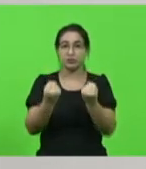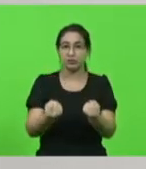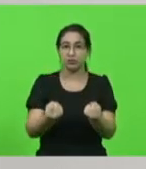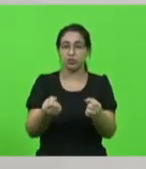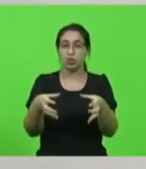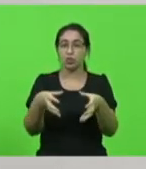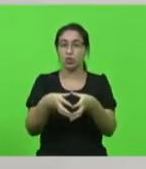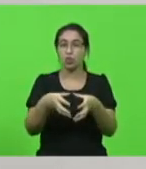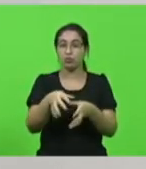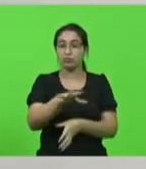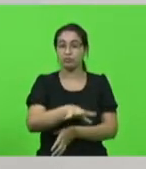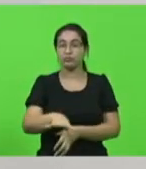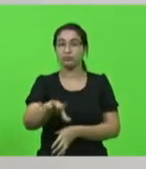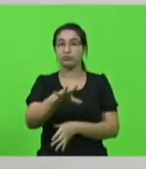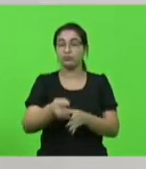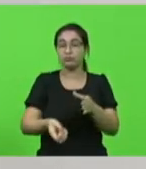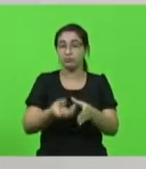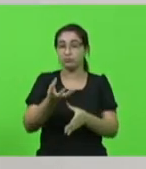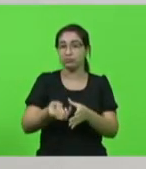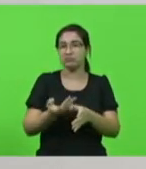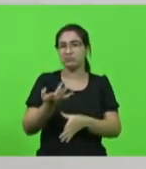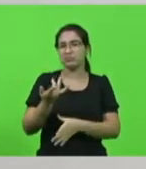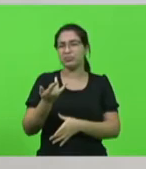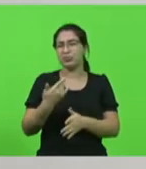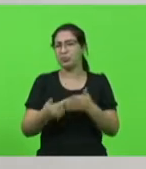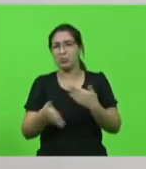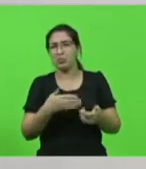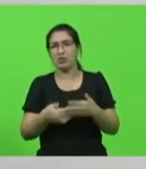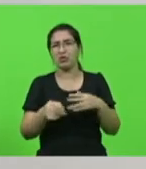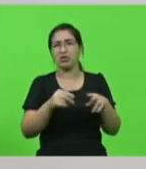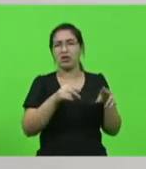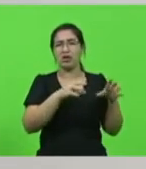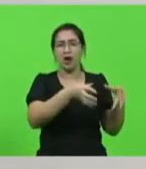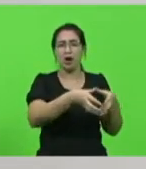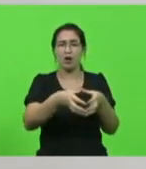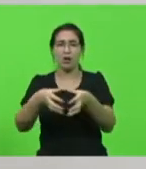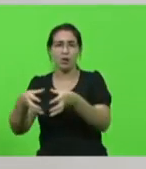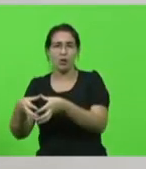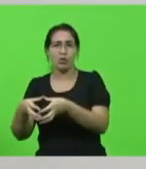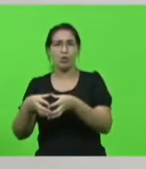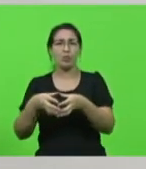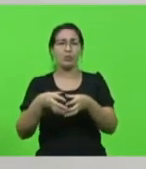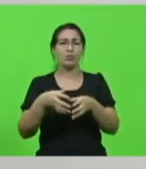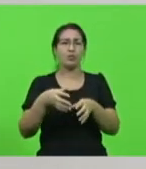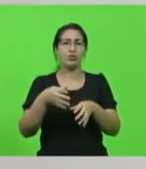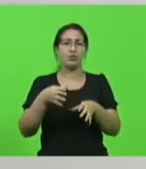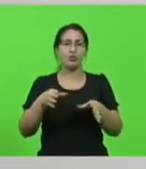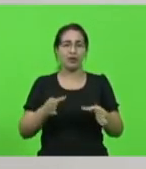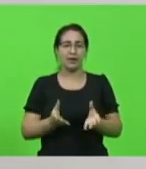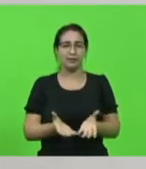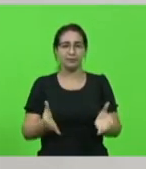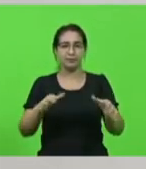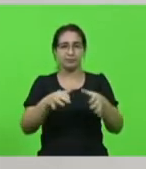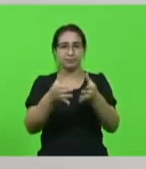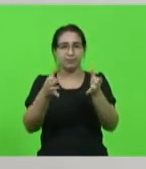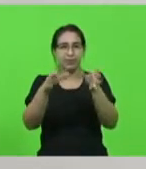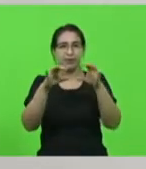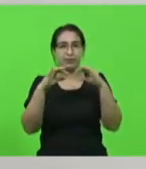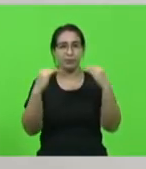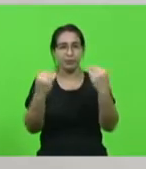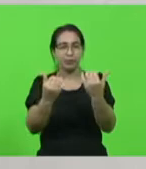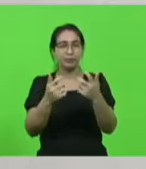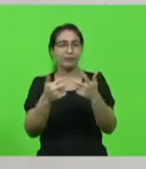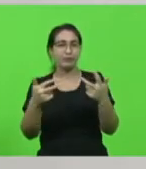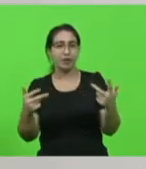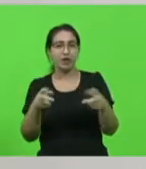no Estado de Santa Catarina, seja ele do metal mecânico, seja ele da cerâmica vermelha, que seja ele